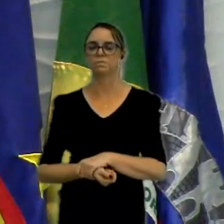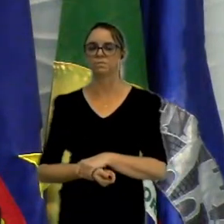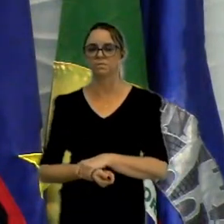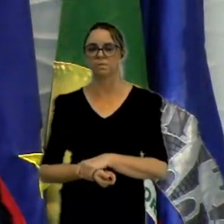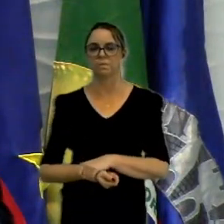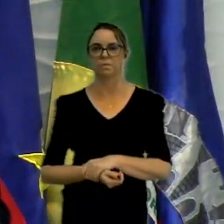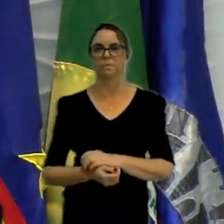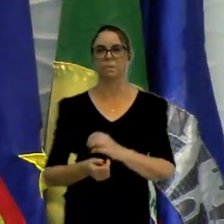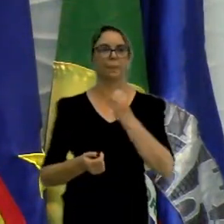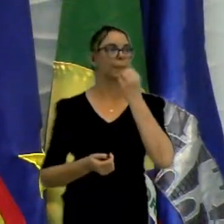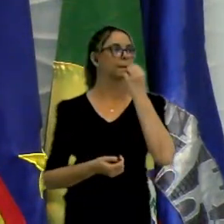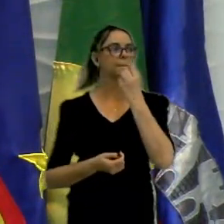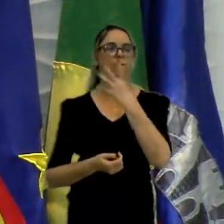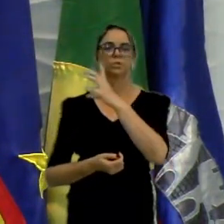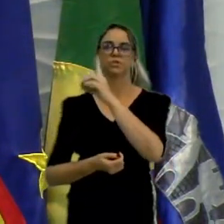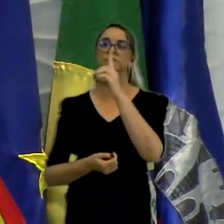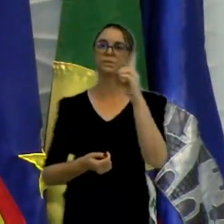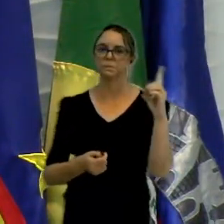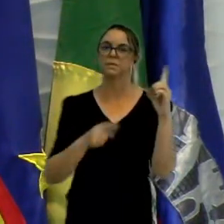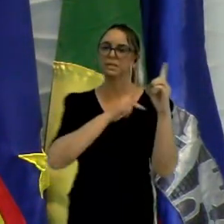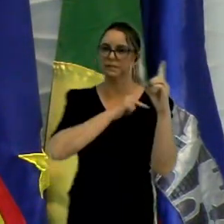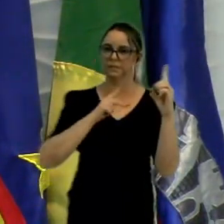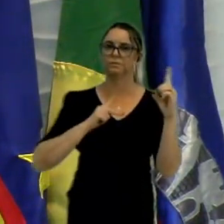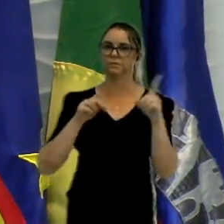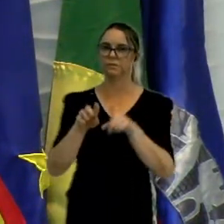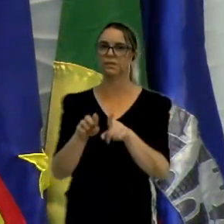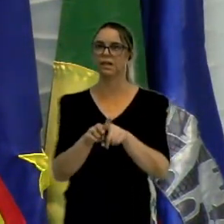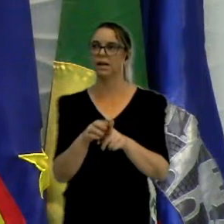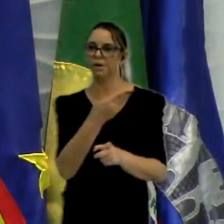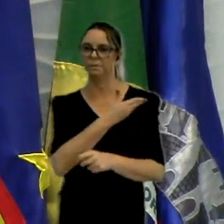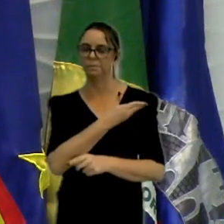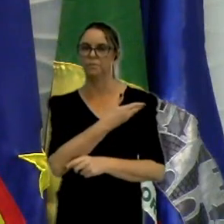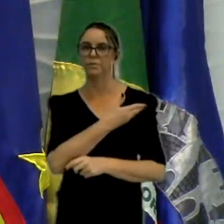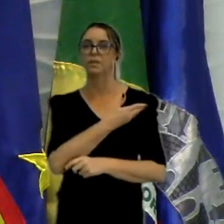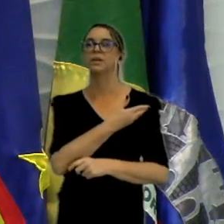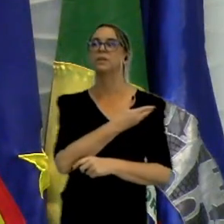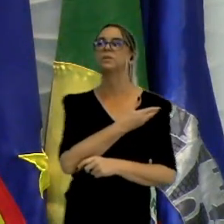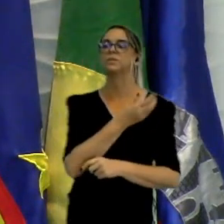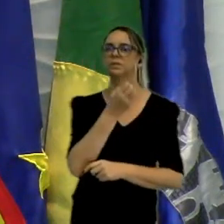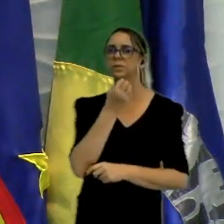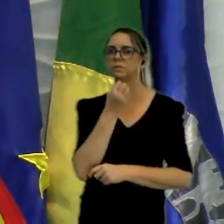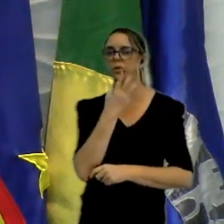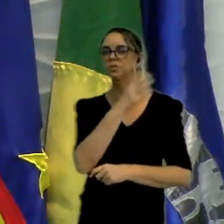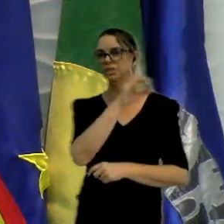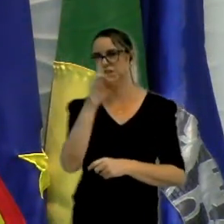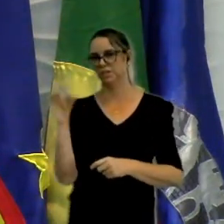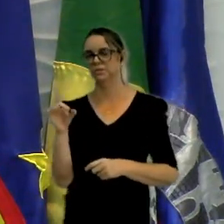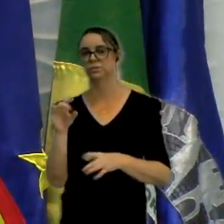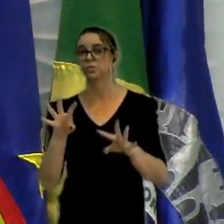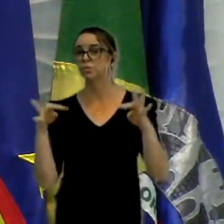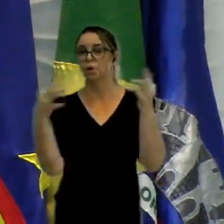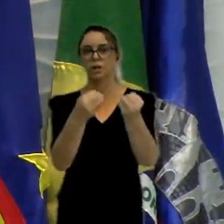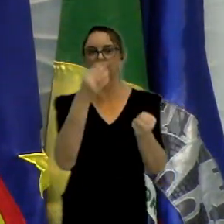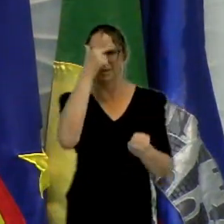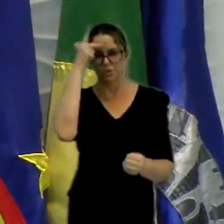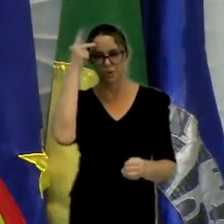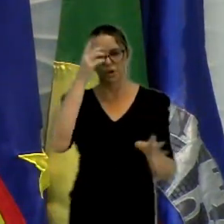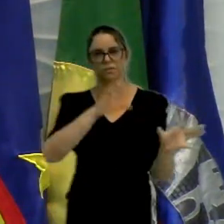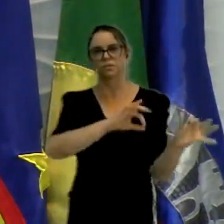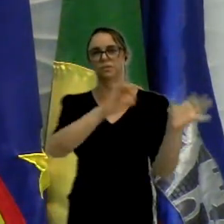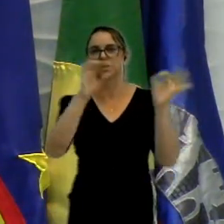Bom dia, senhor presidente, colegas vereadores, vereadoras, ouvintes da São Bento FM, Espírito